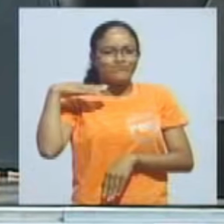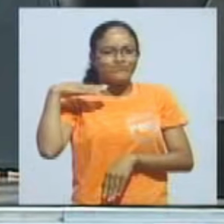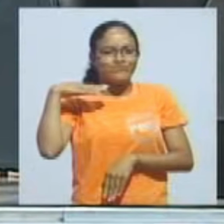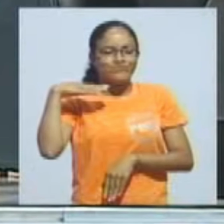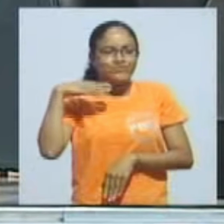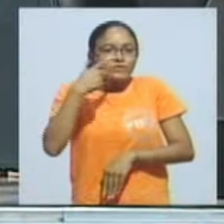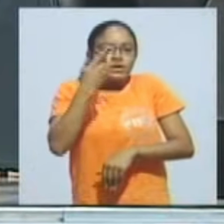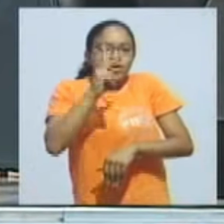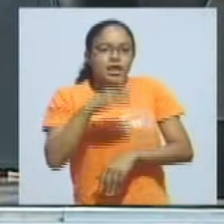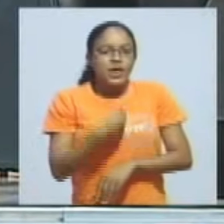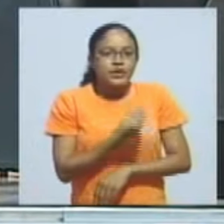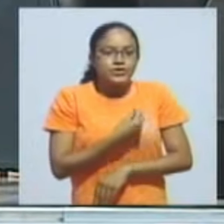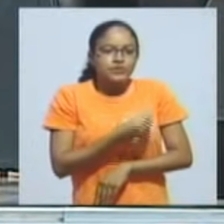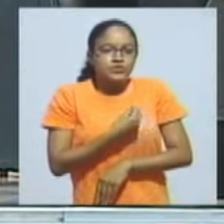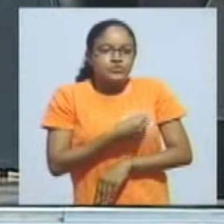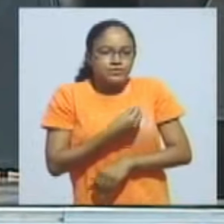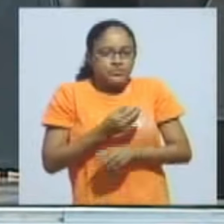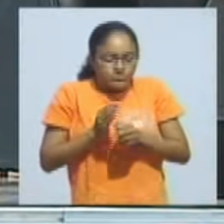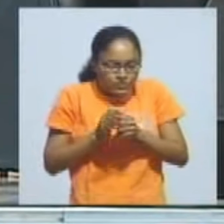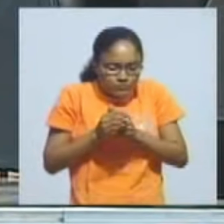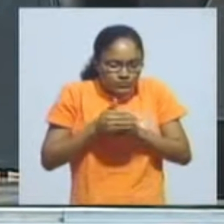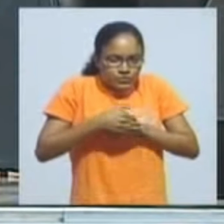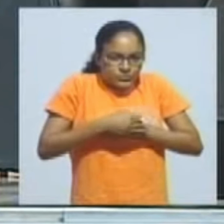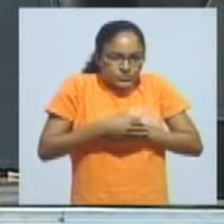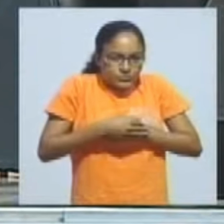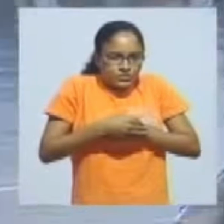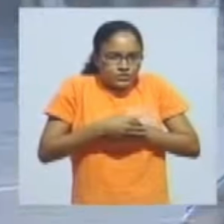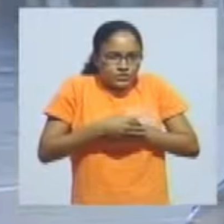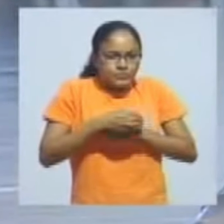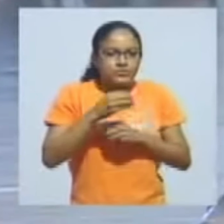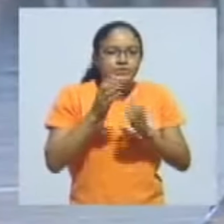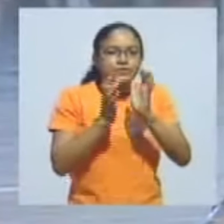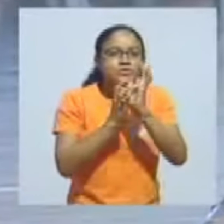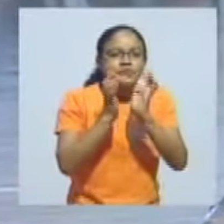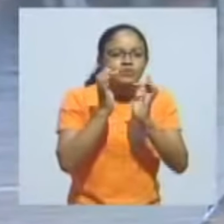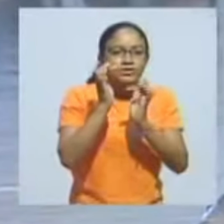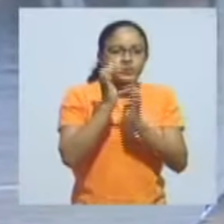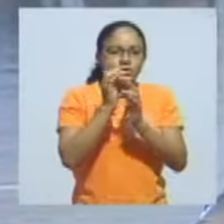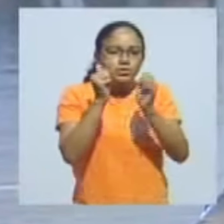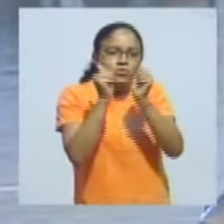e a vossa vida está escondida com Cristo em Deus.